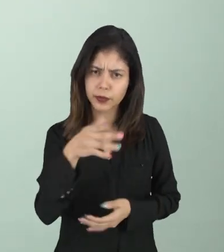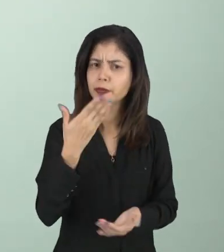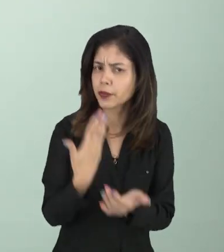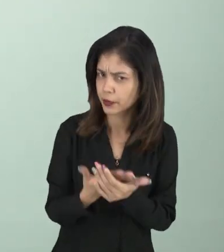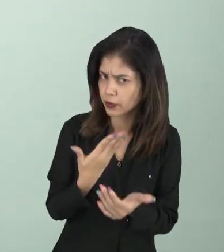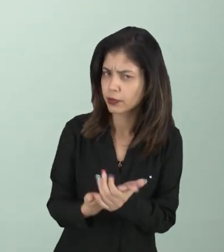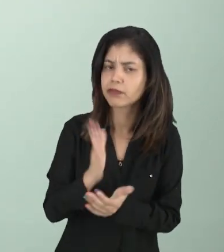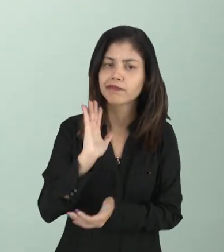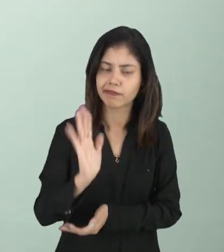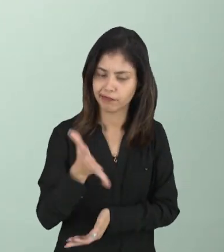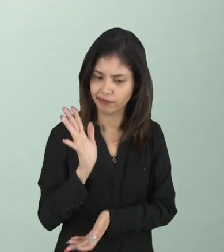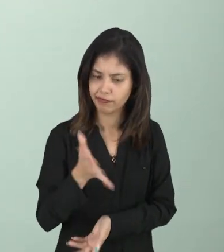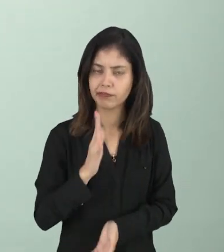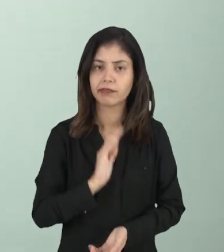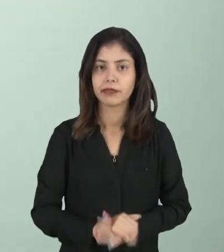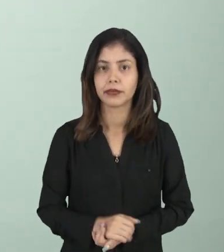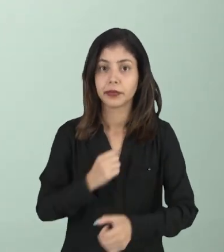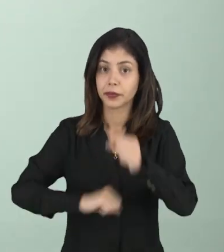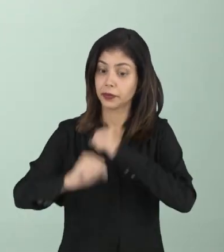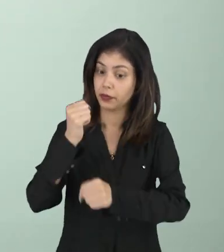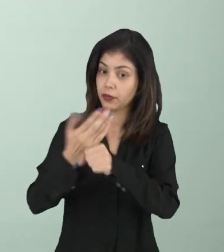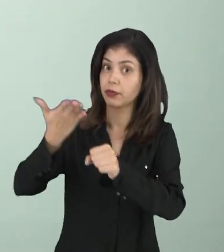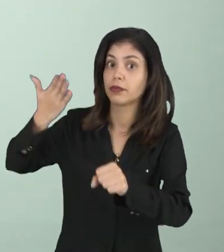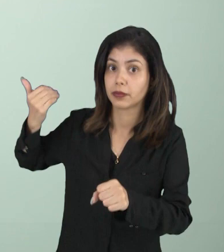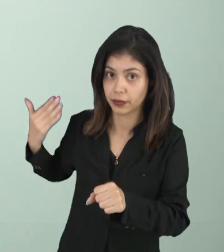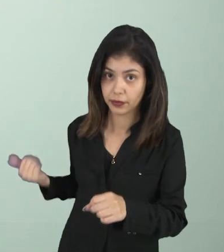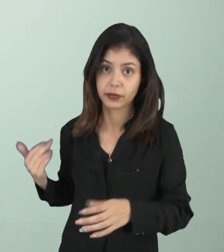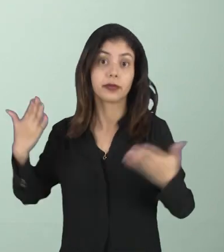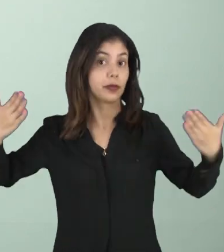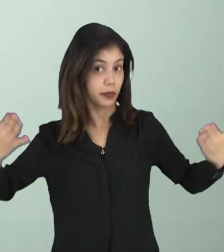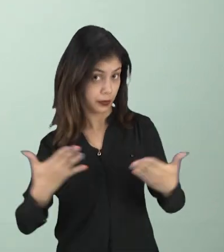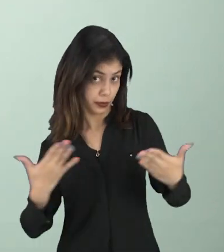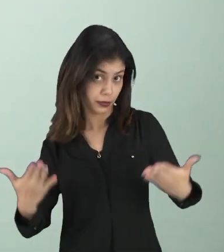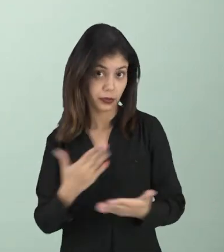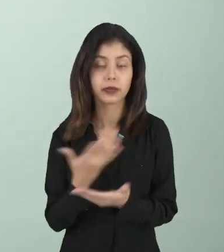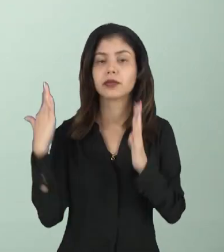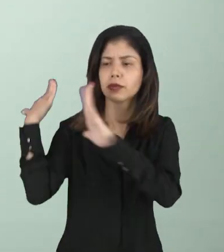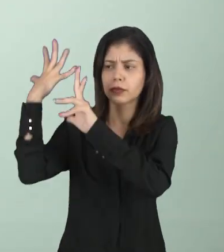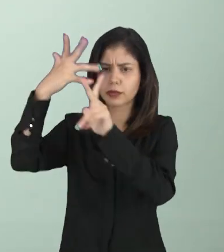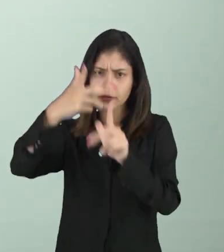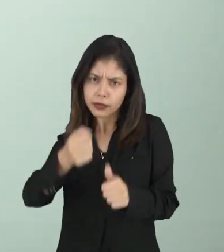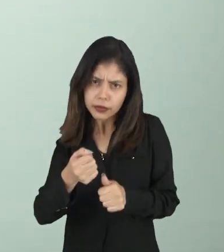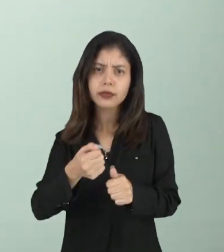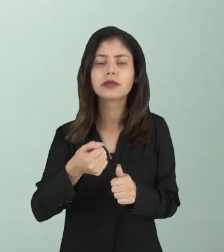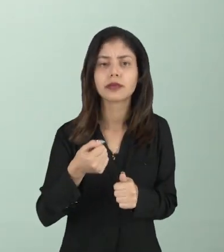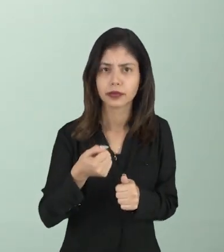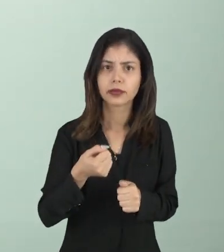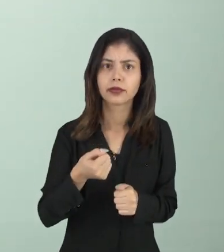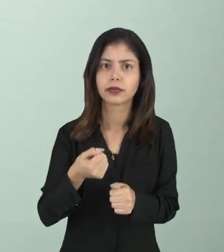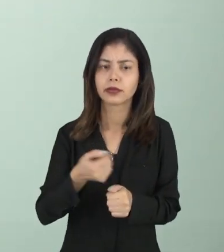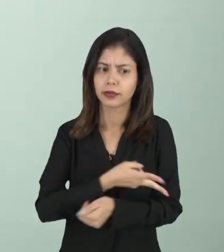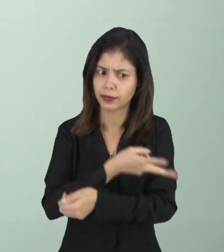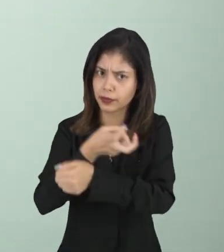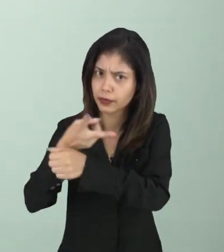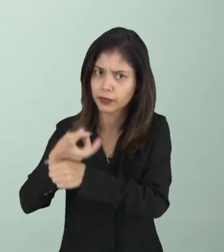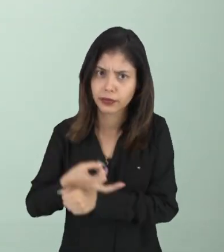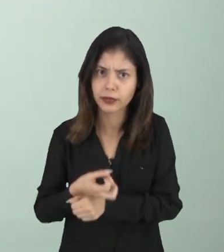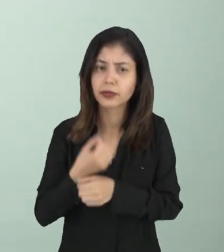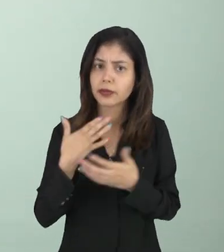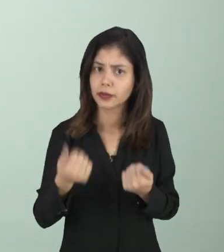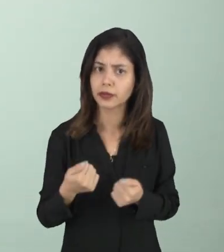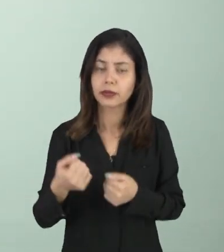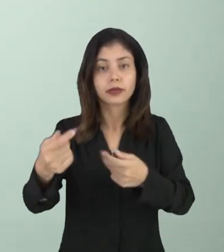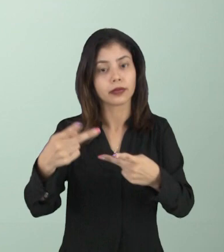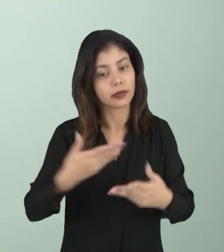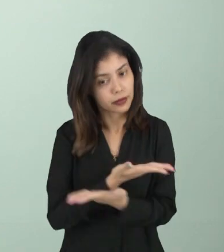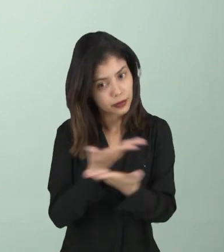já estudaram esse conteúdo no ano anterior, mas hoje nós vamos relembrá-lo e explorá-lo. Então eu